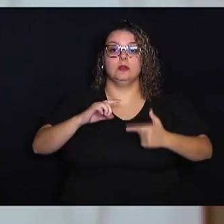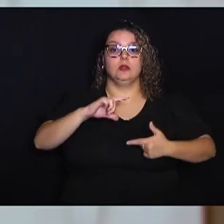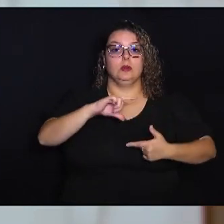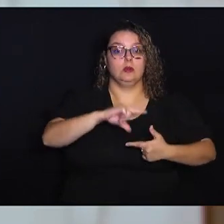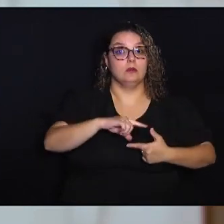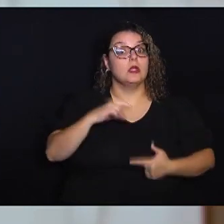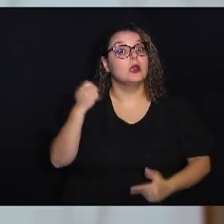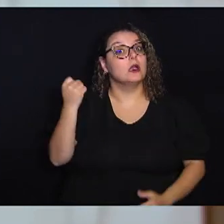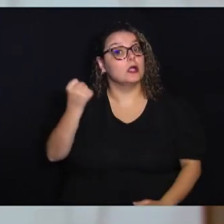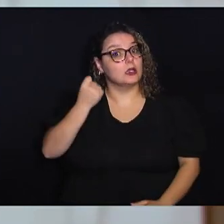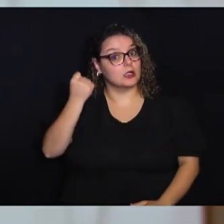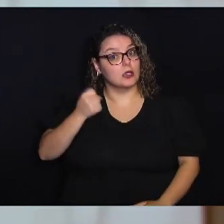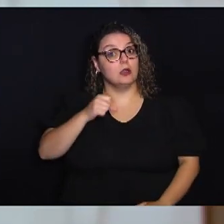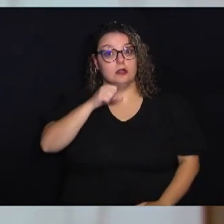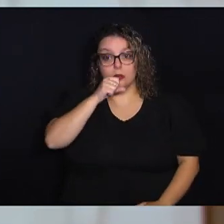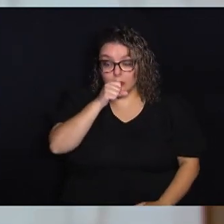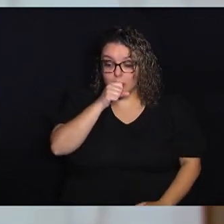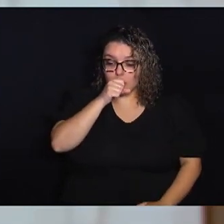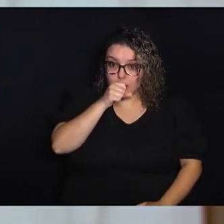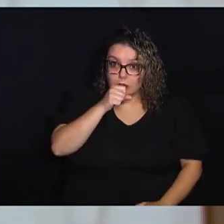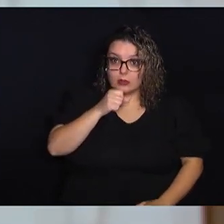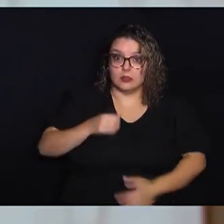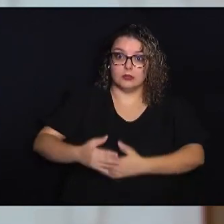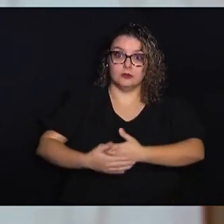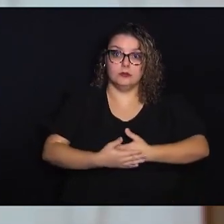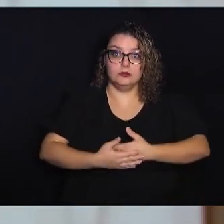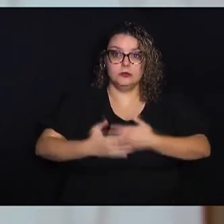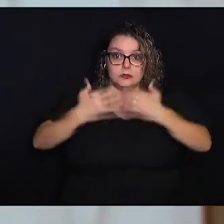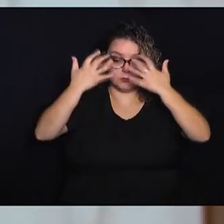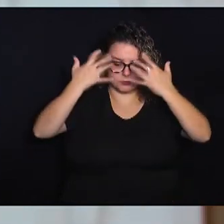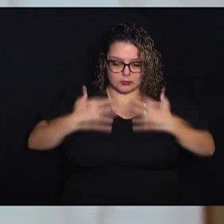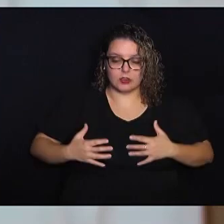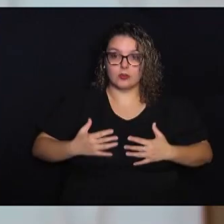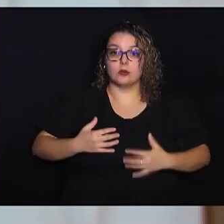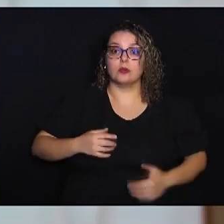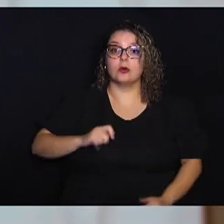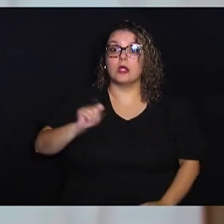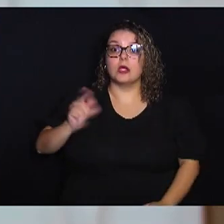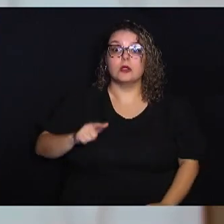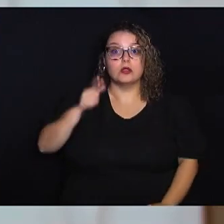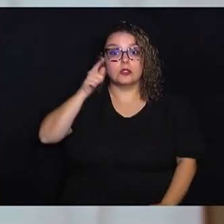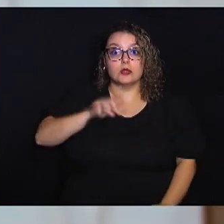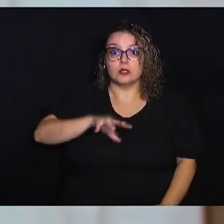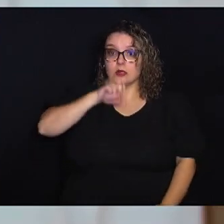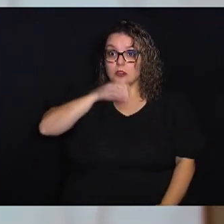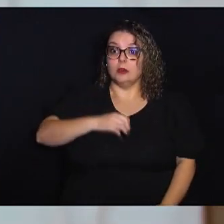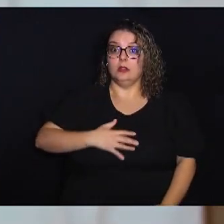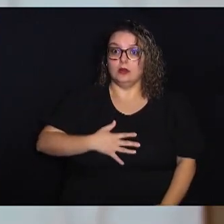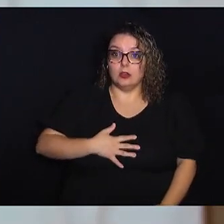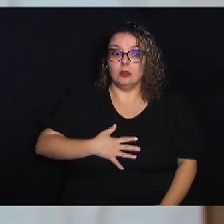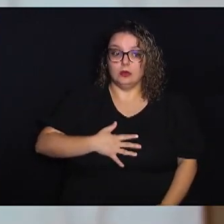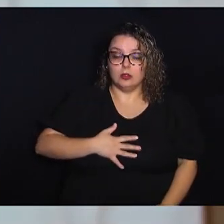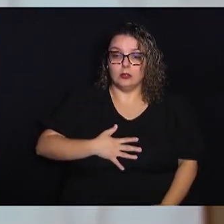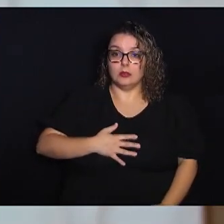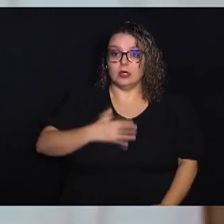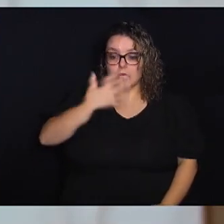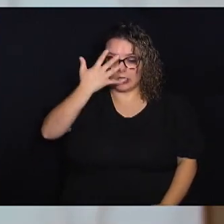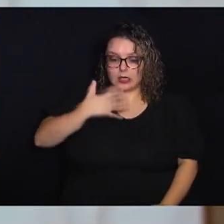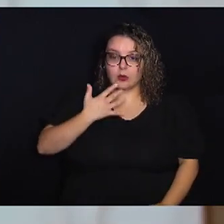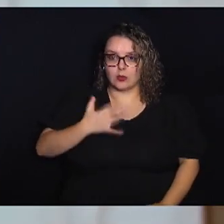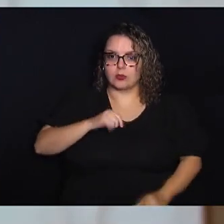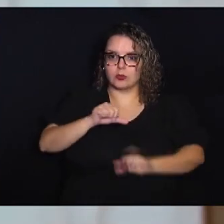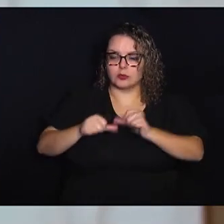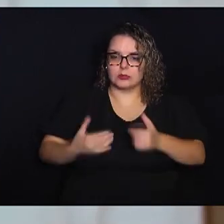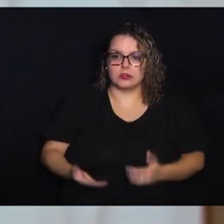muito grave dessa tosse. Os nenéns chegam a ficar azul assim, porque não conseguem respirar de tanto que tosse, não conseguem se